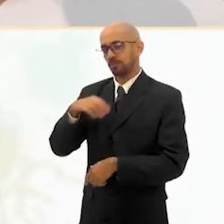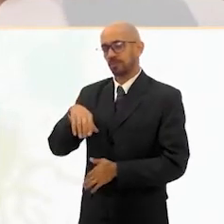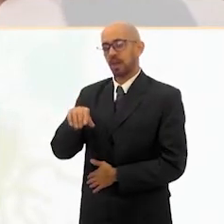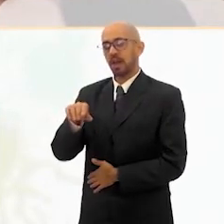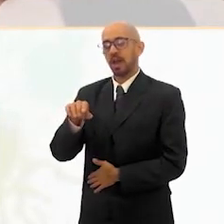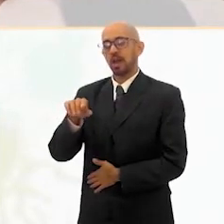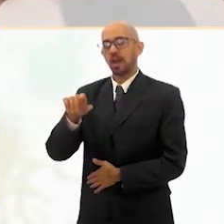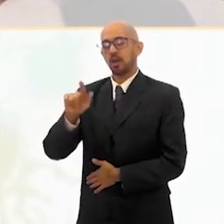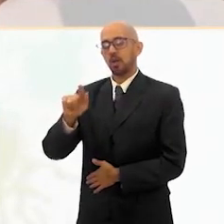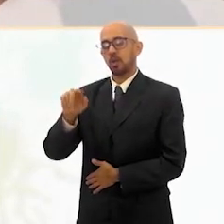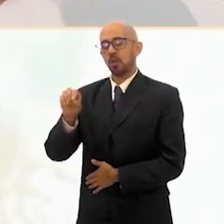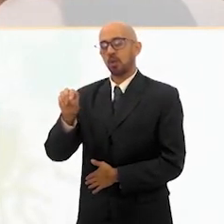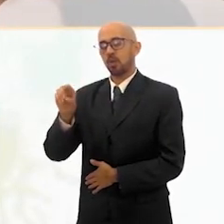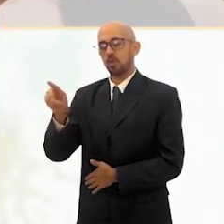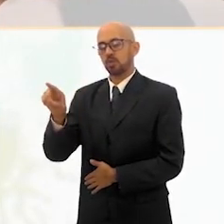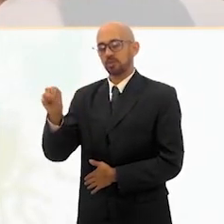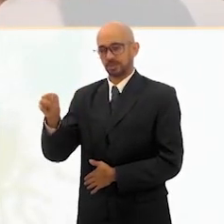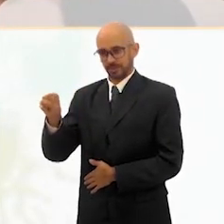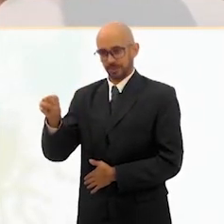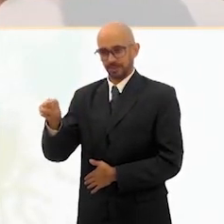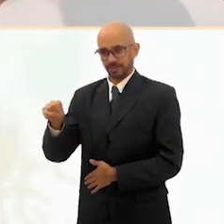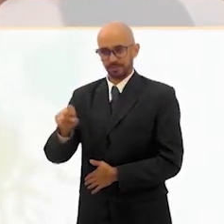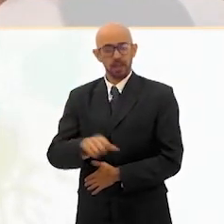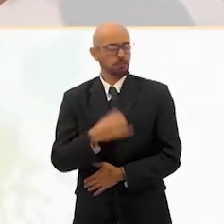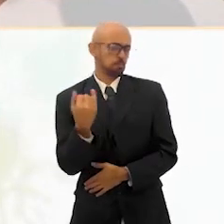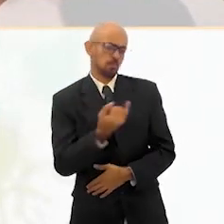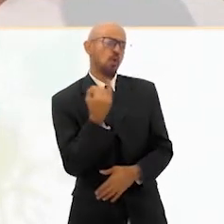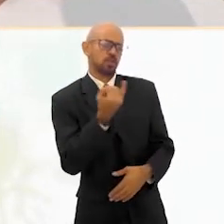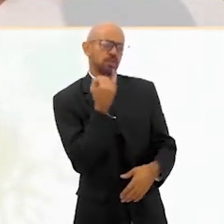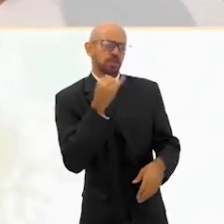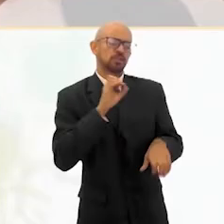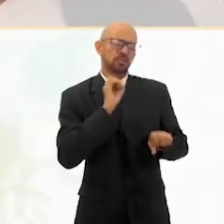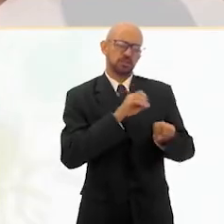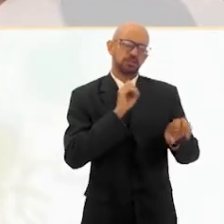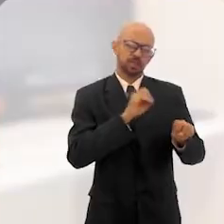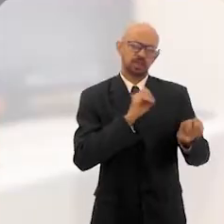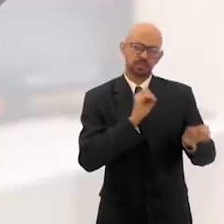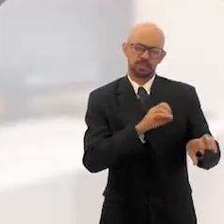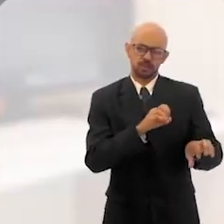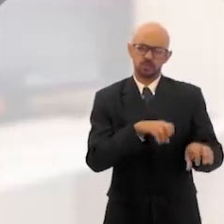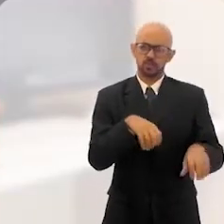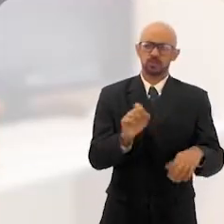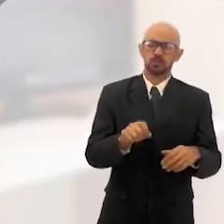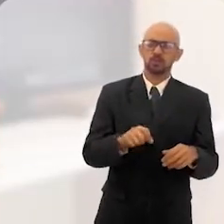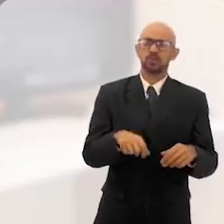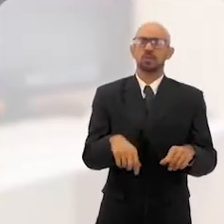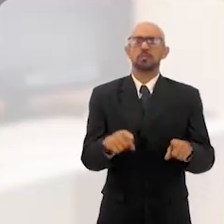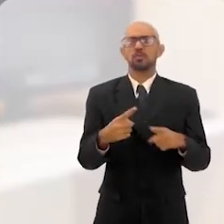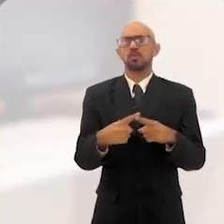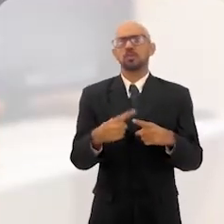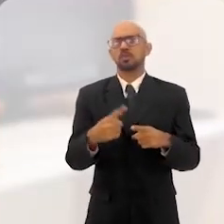Boltz. É super importante na educação, na educação